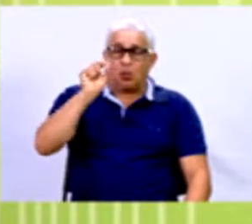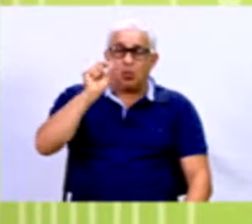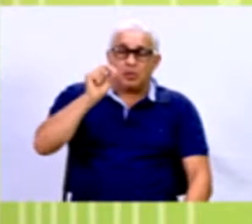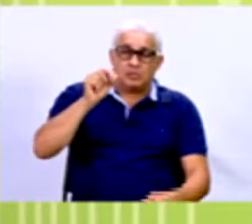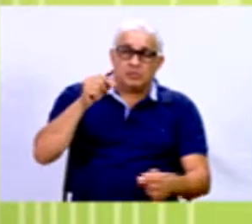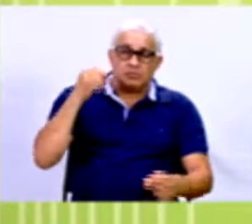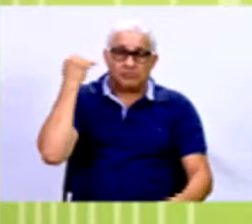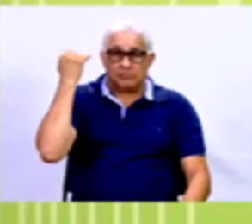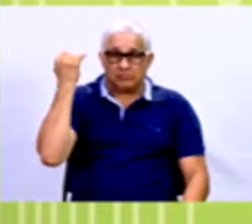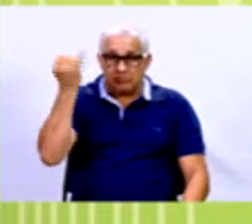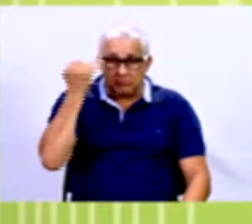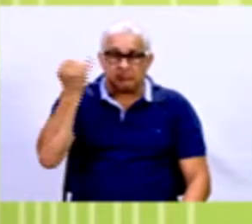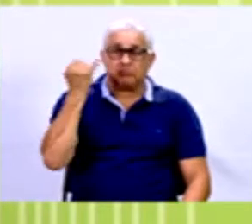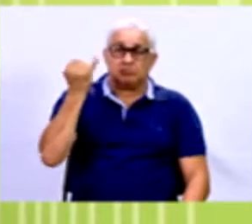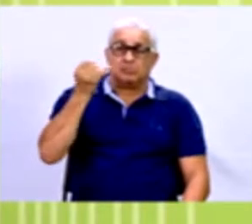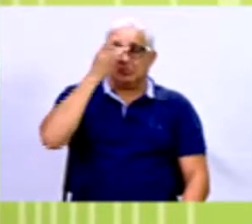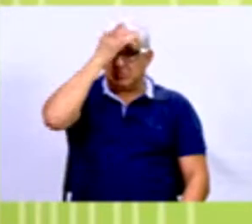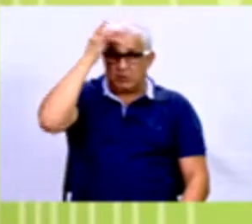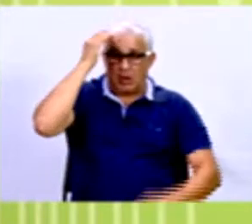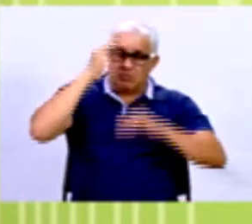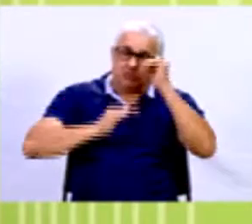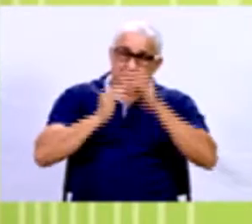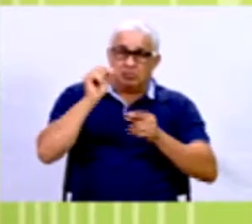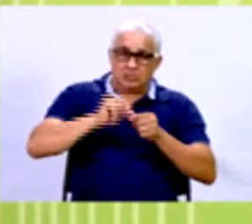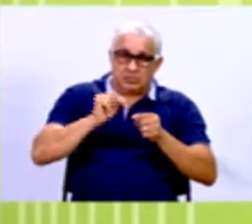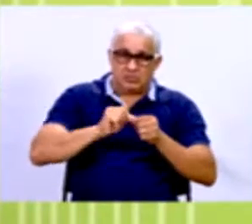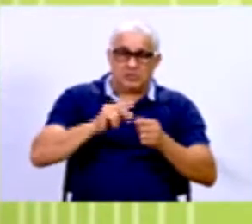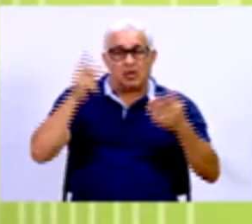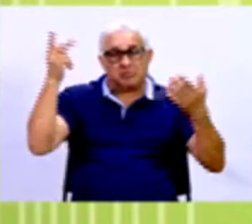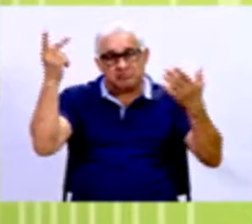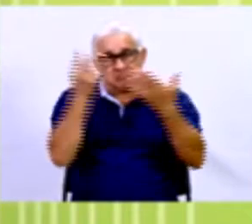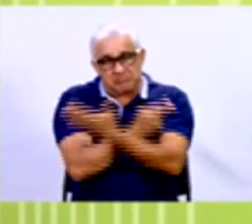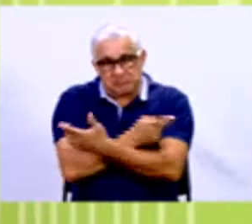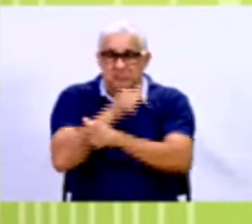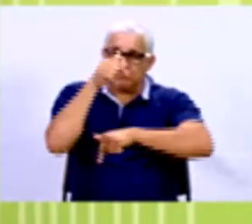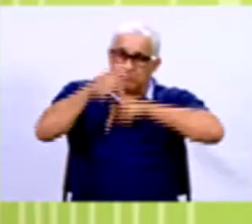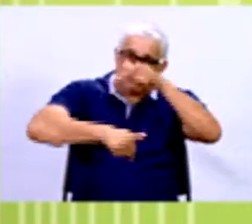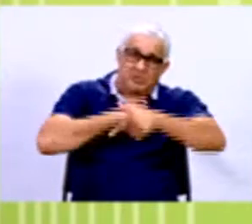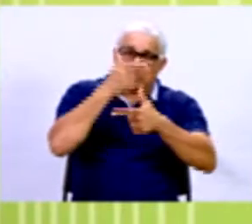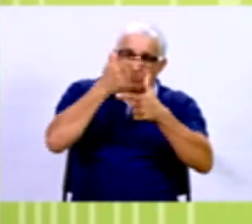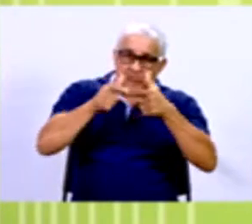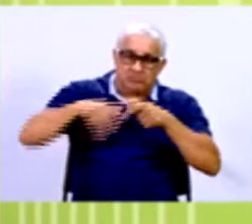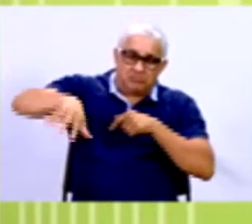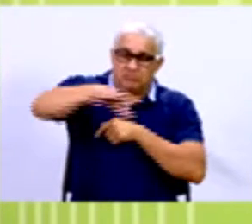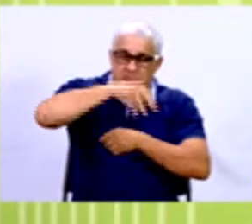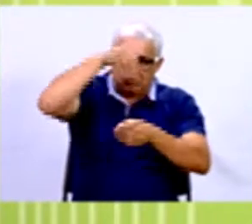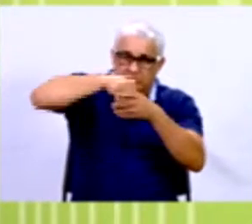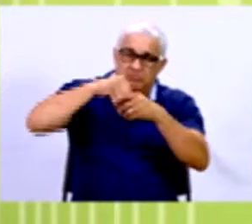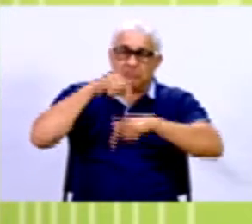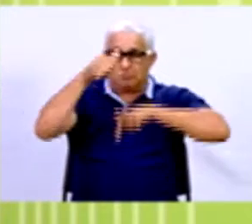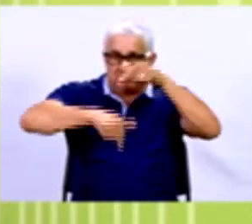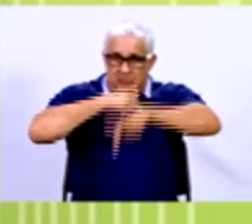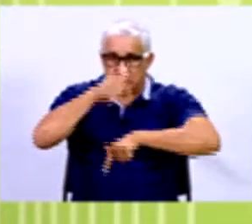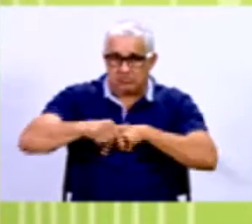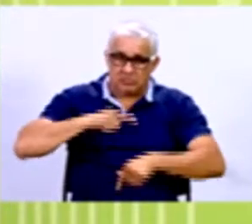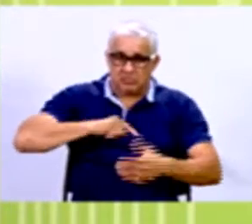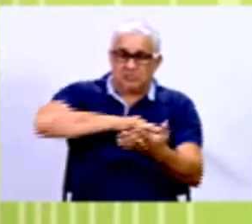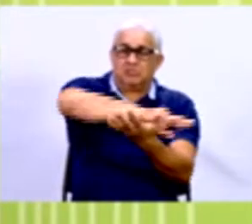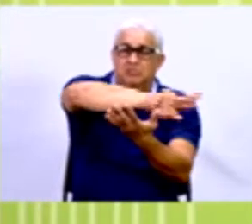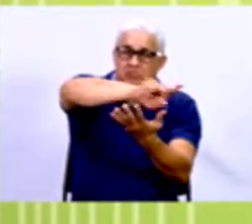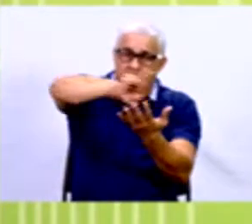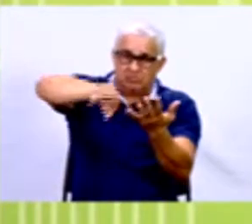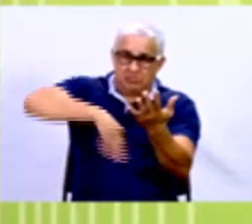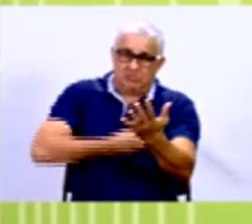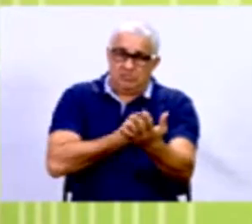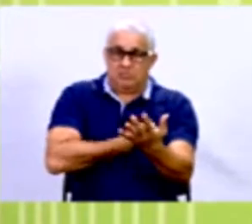num caso de um acidente de trabalho, no caso de algum tipo de problema no ambiente de trabalho ou, enfim, nas várias esferas das